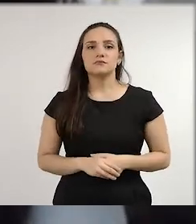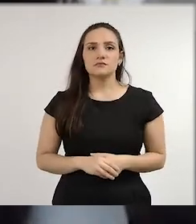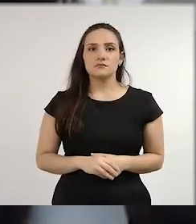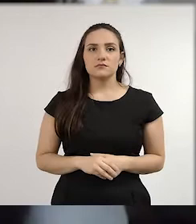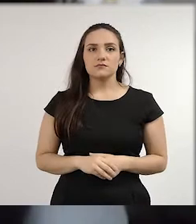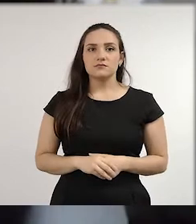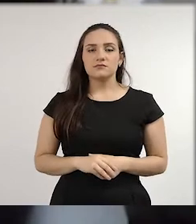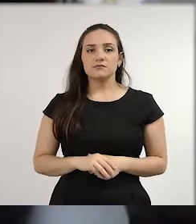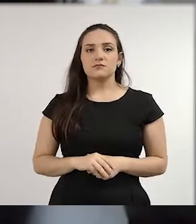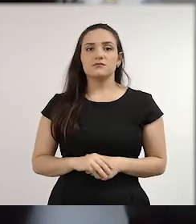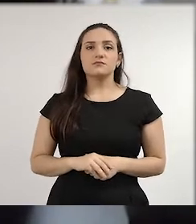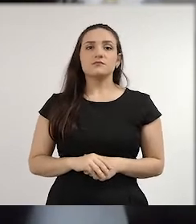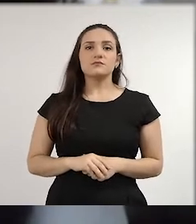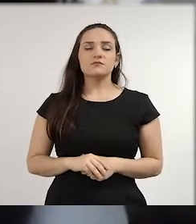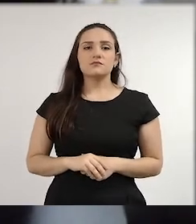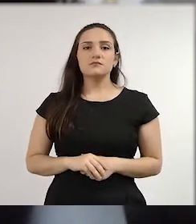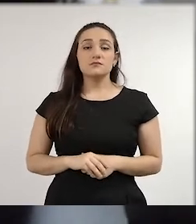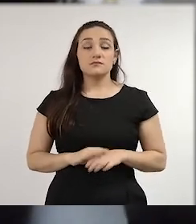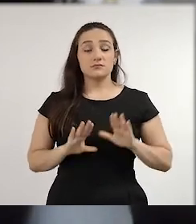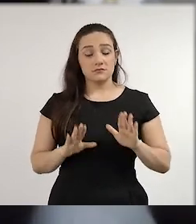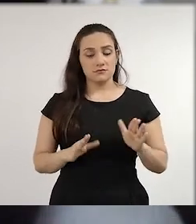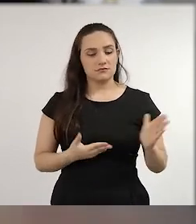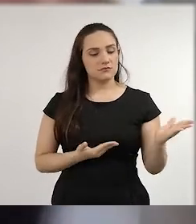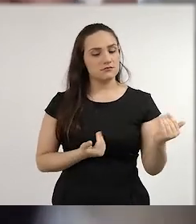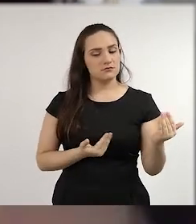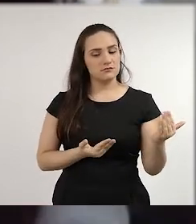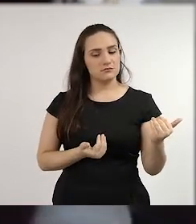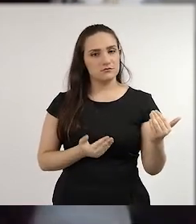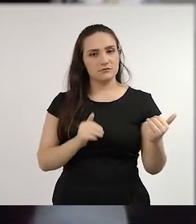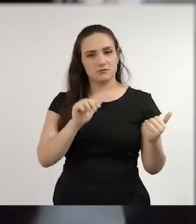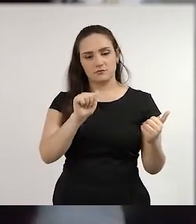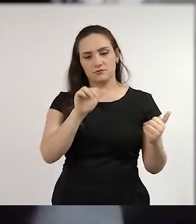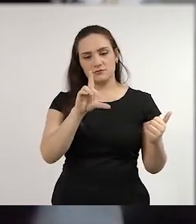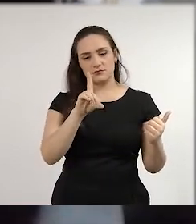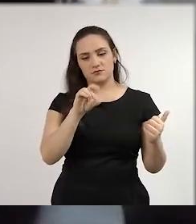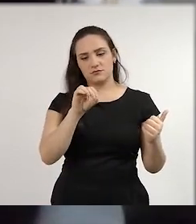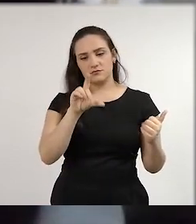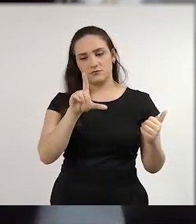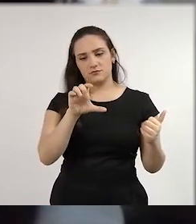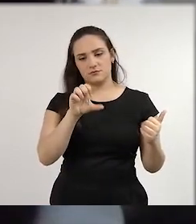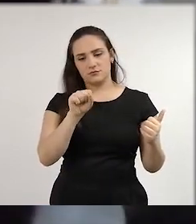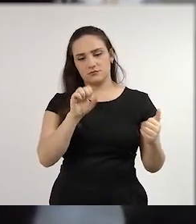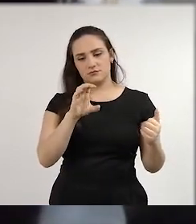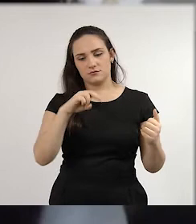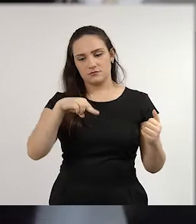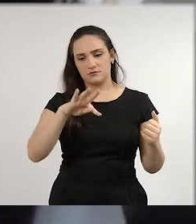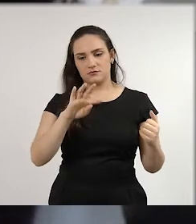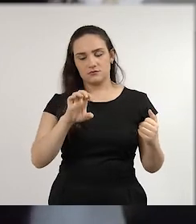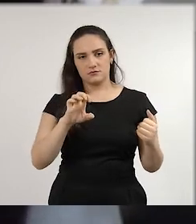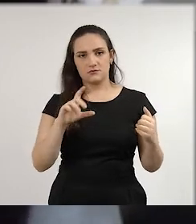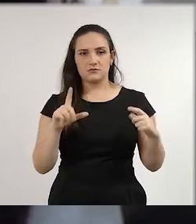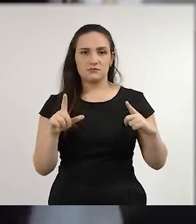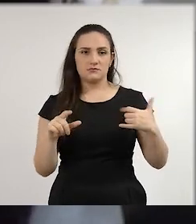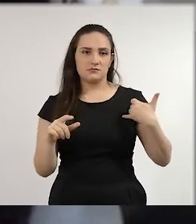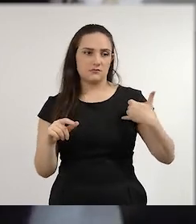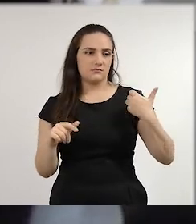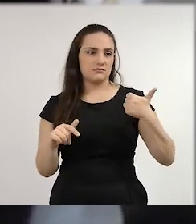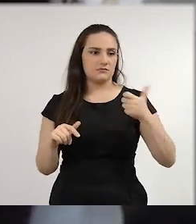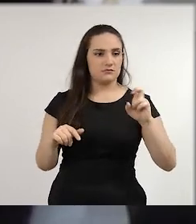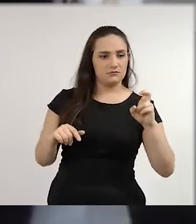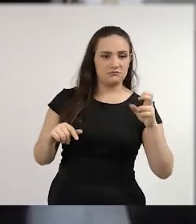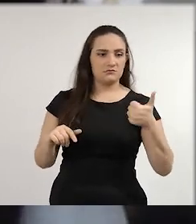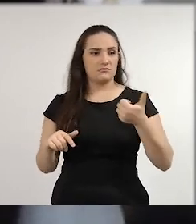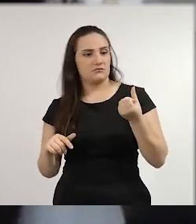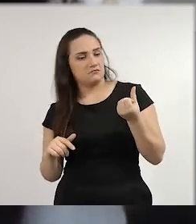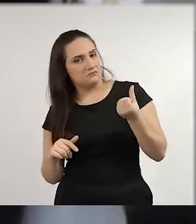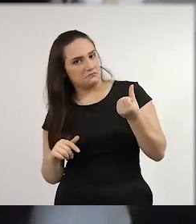dessa. O adolescente, o corpo dela vai estar preparado depois dos 15, 16 anos, né?